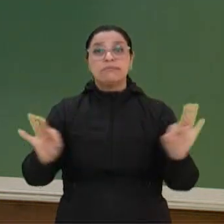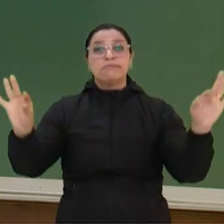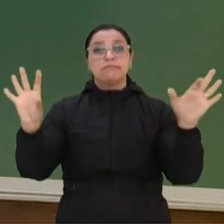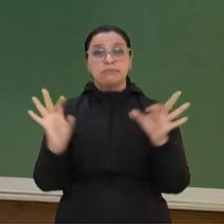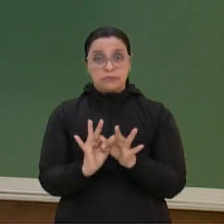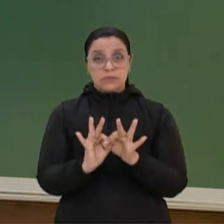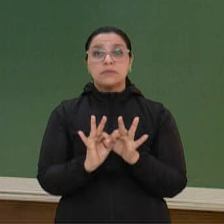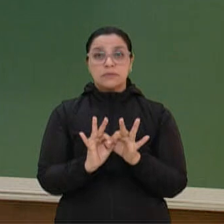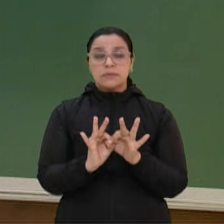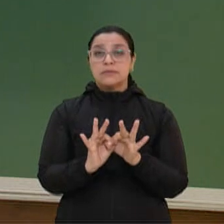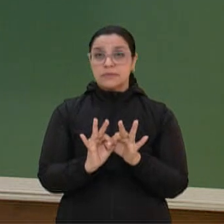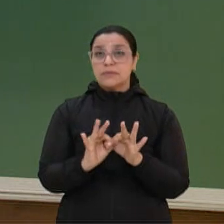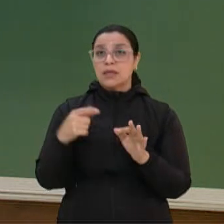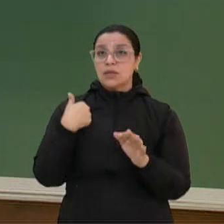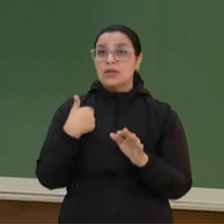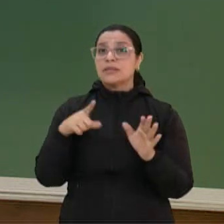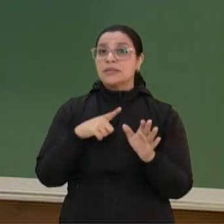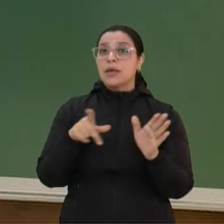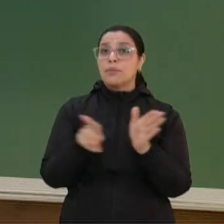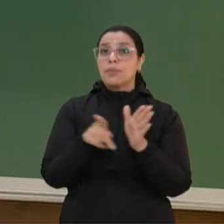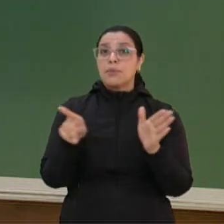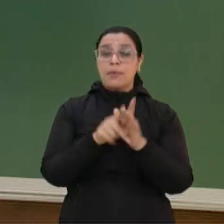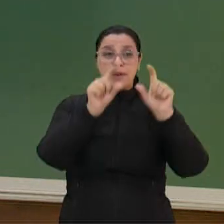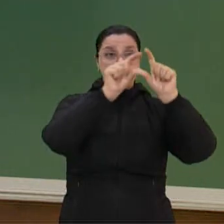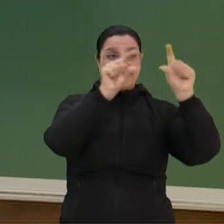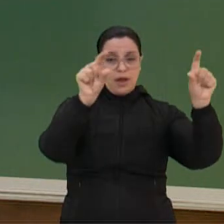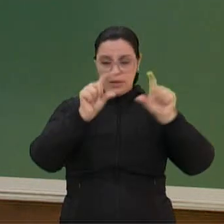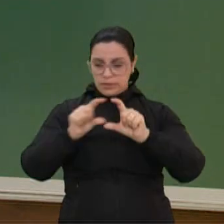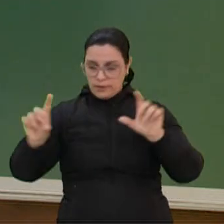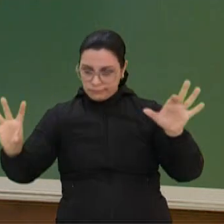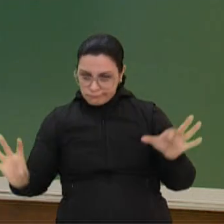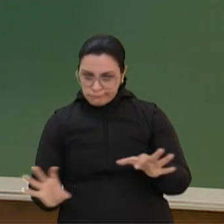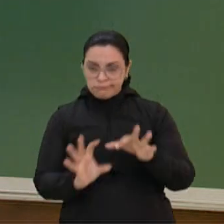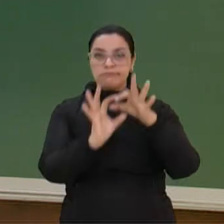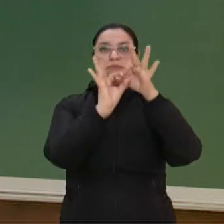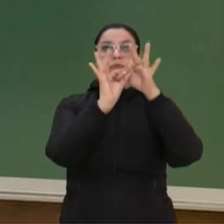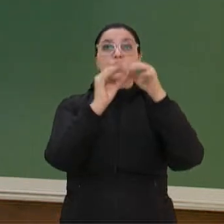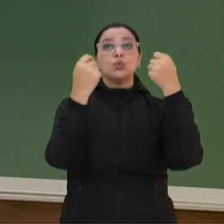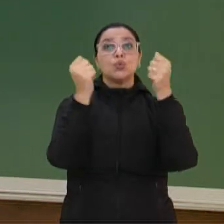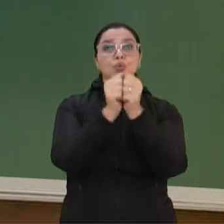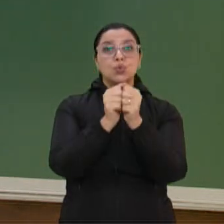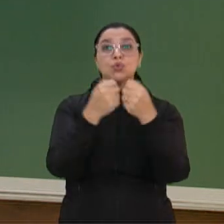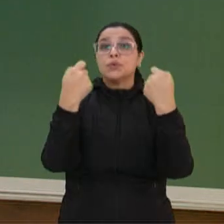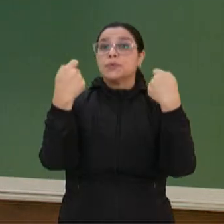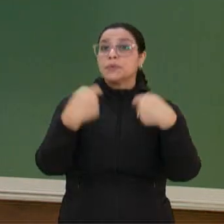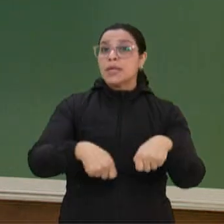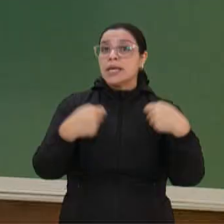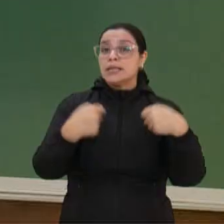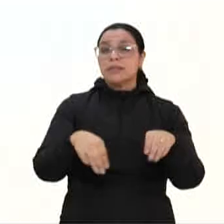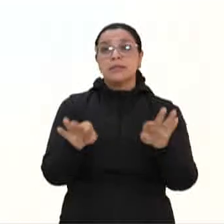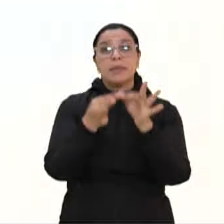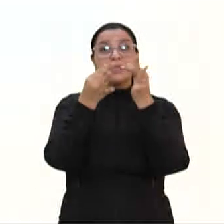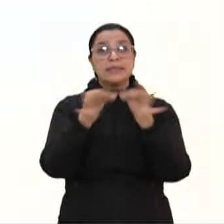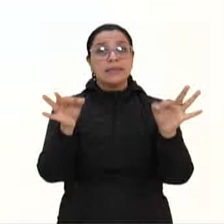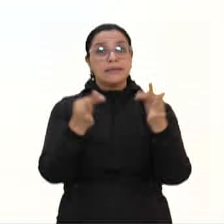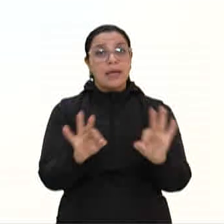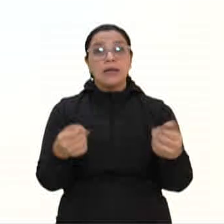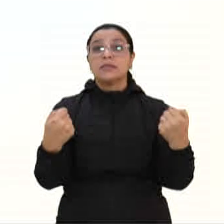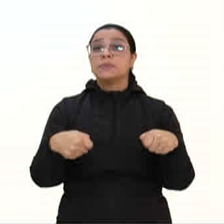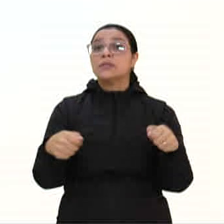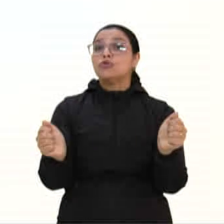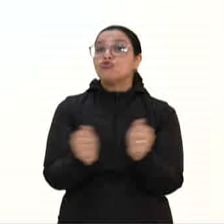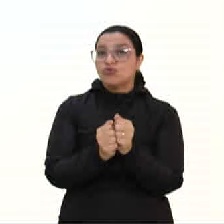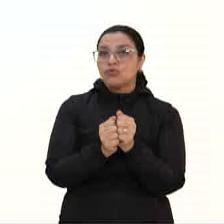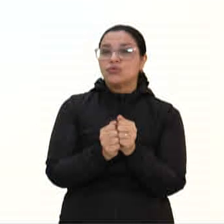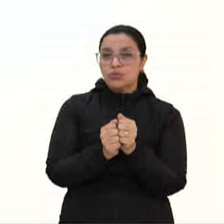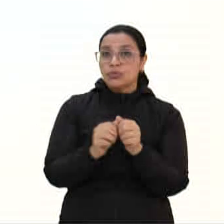subordinadas, que são os termos que ligam duas orações, né? que sintaticamente dependentes, lembrando